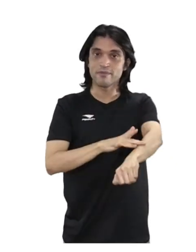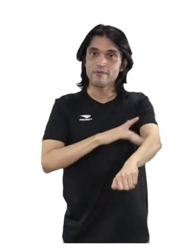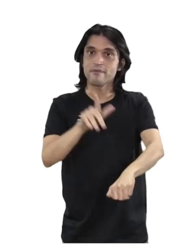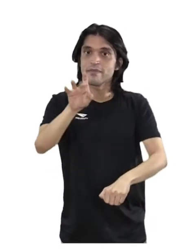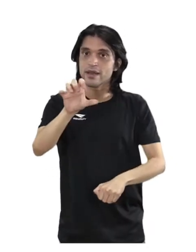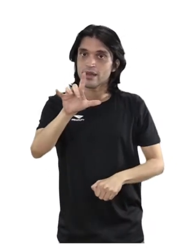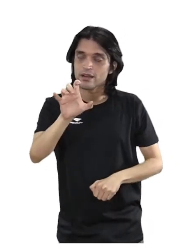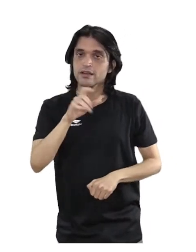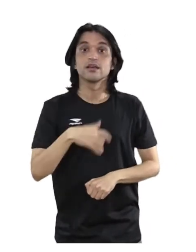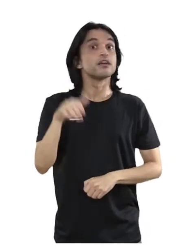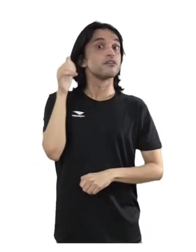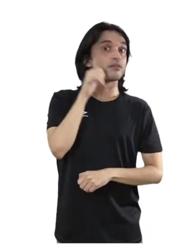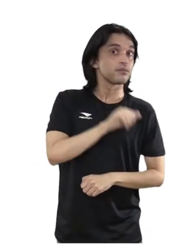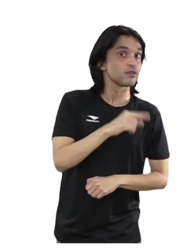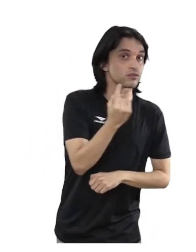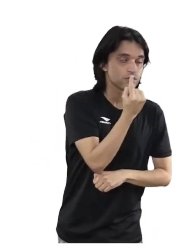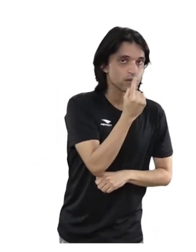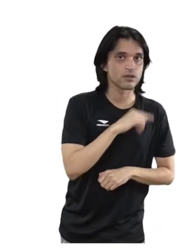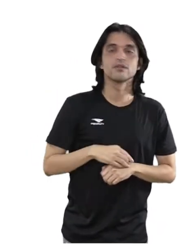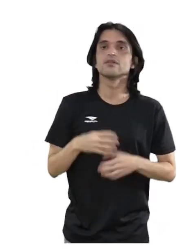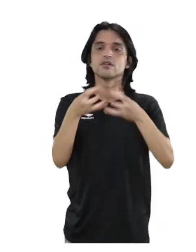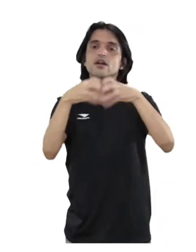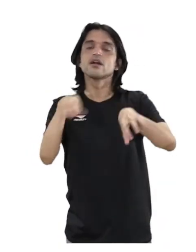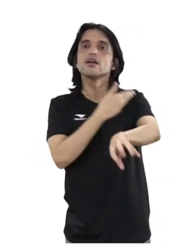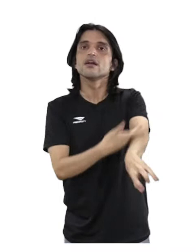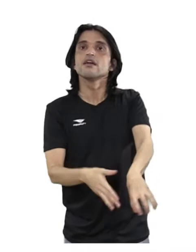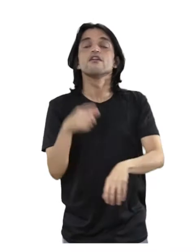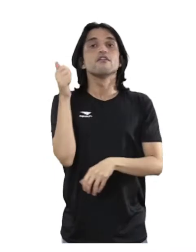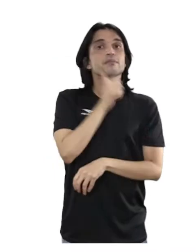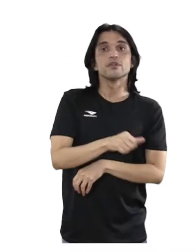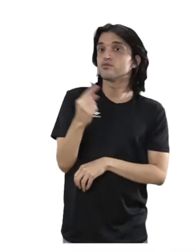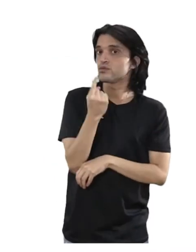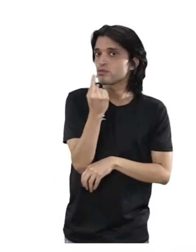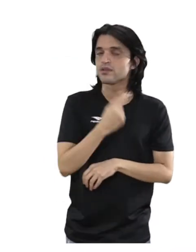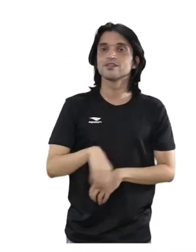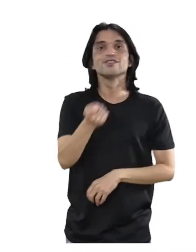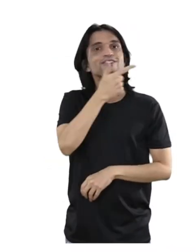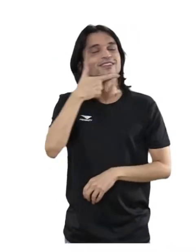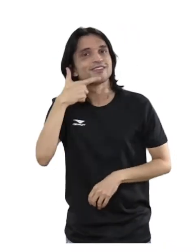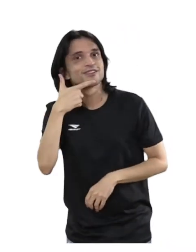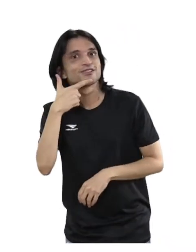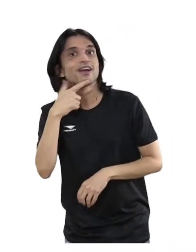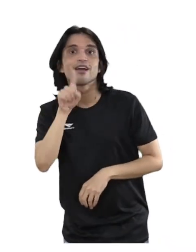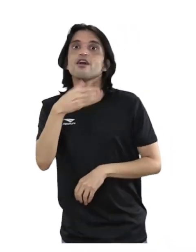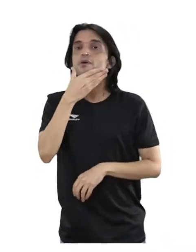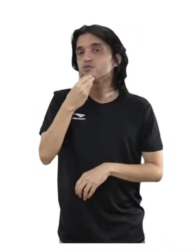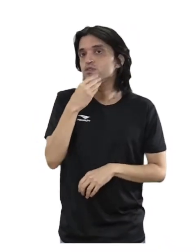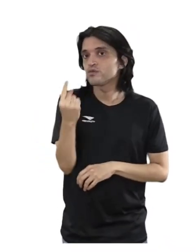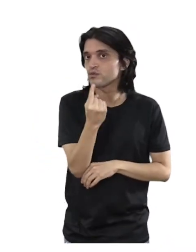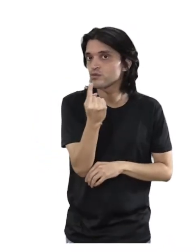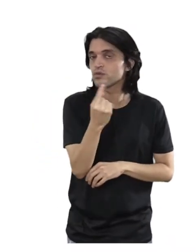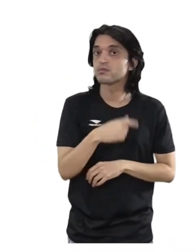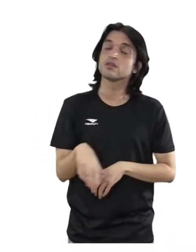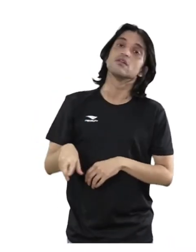singular, sorriso, masculino e singular, tímido e tristonho, masculino e singular.